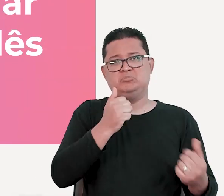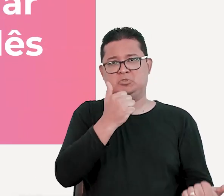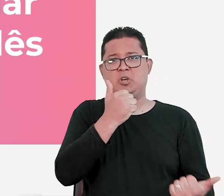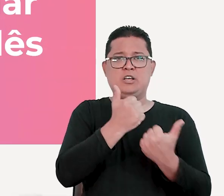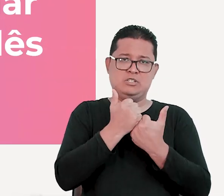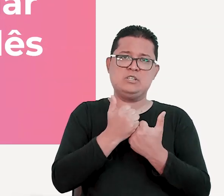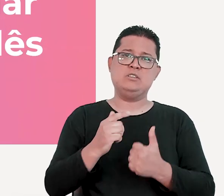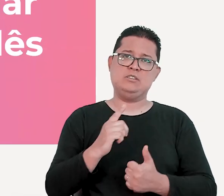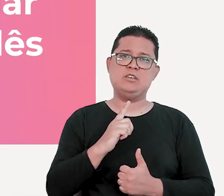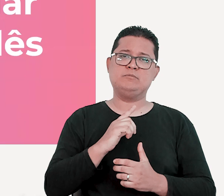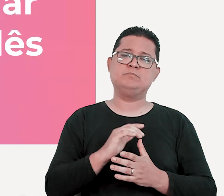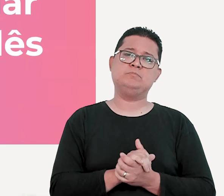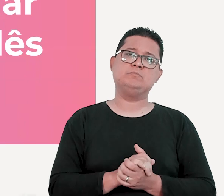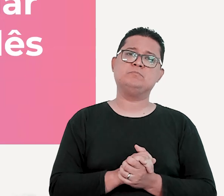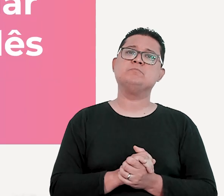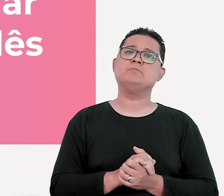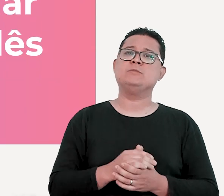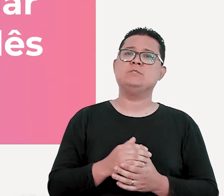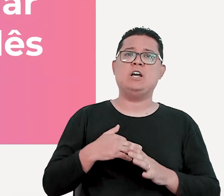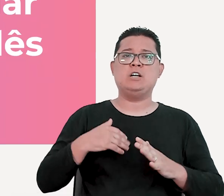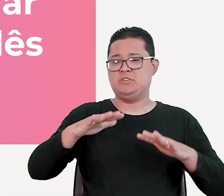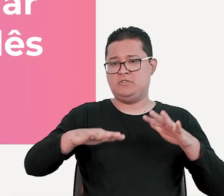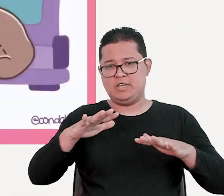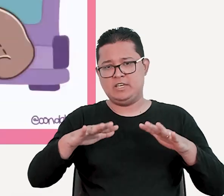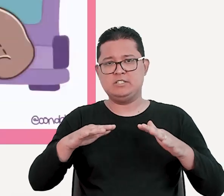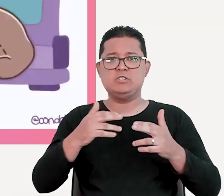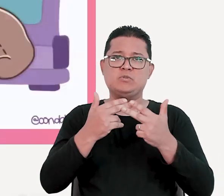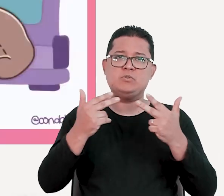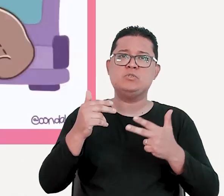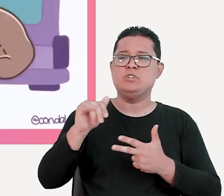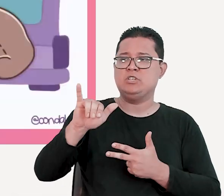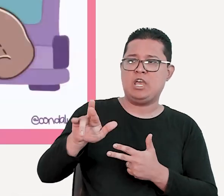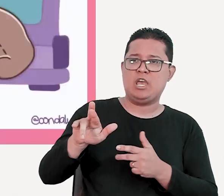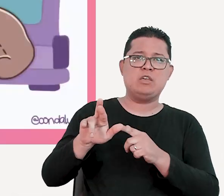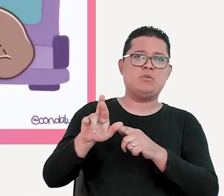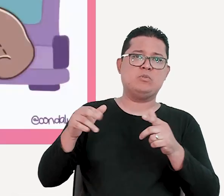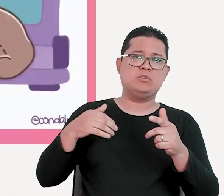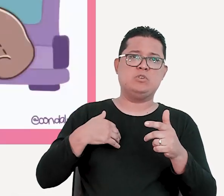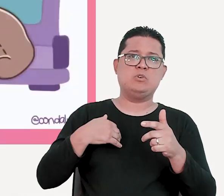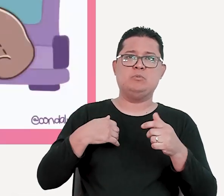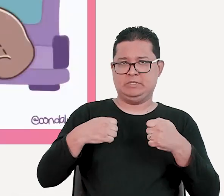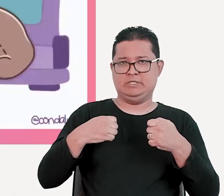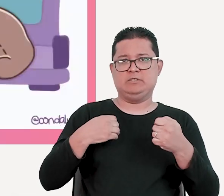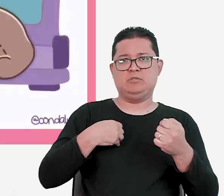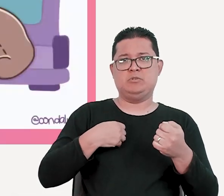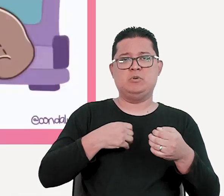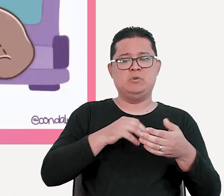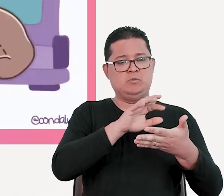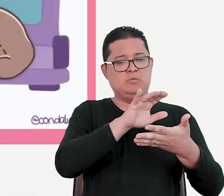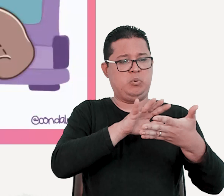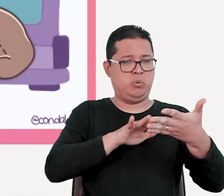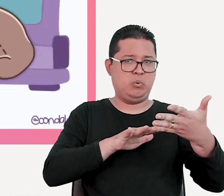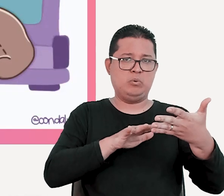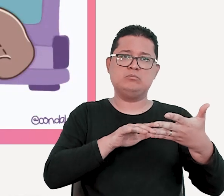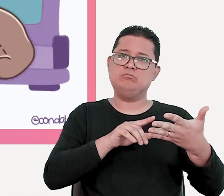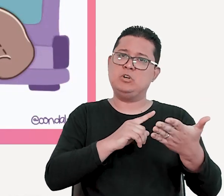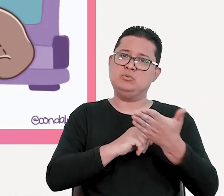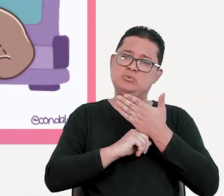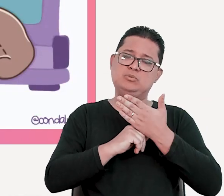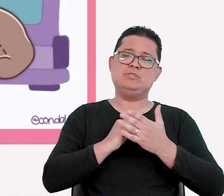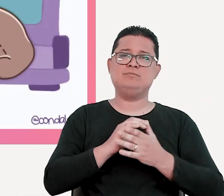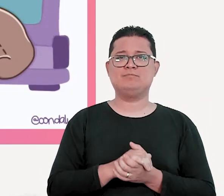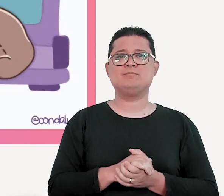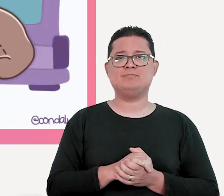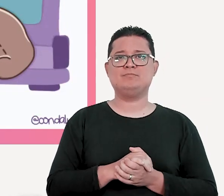assim, eu vou ter. Às vezes eu não sei muito declarar imposto de renda, e eles me ajudam. E o gostoso de